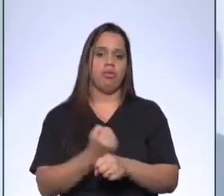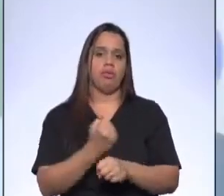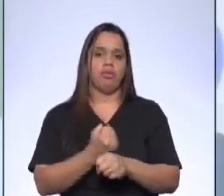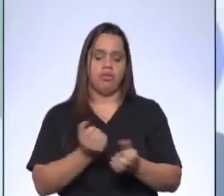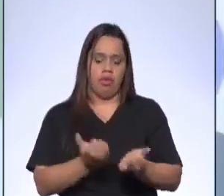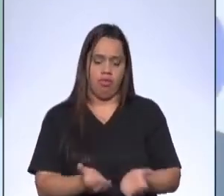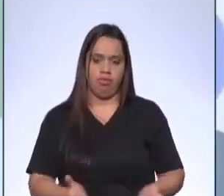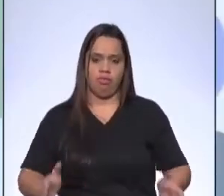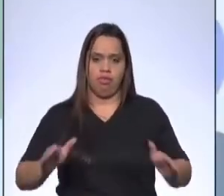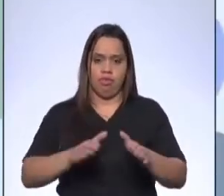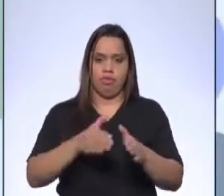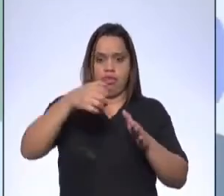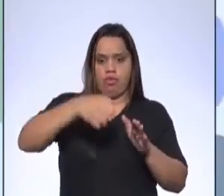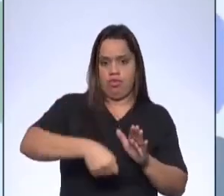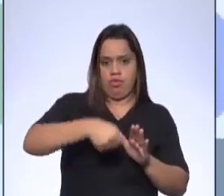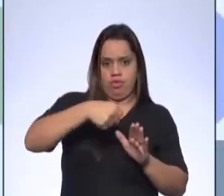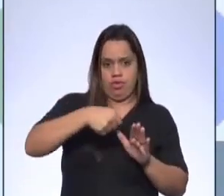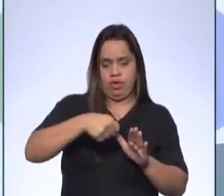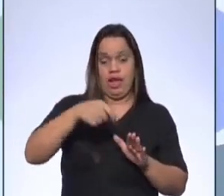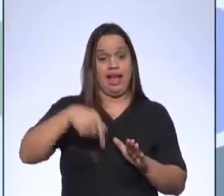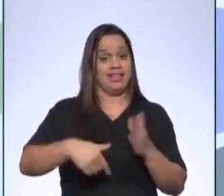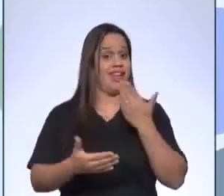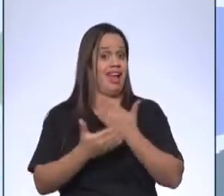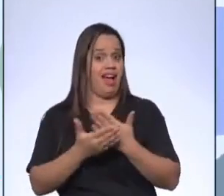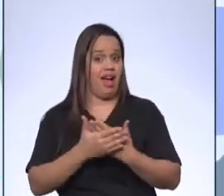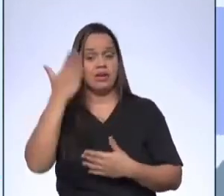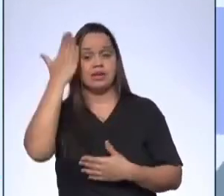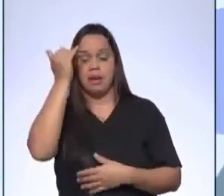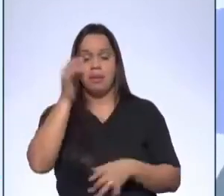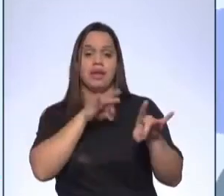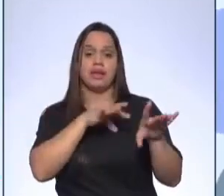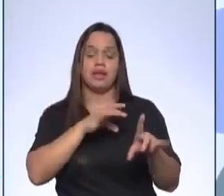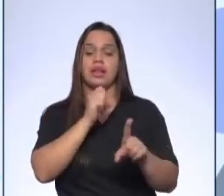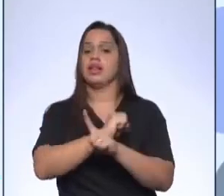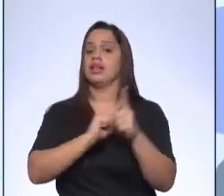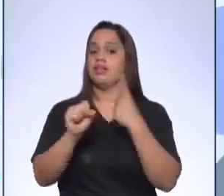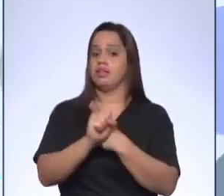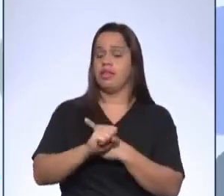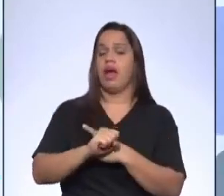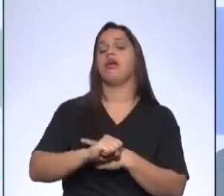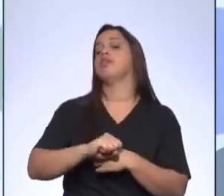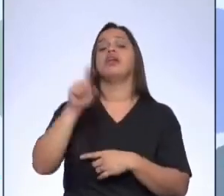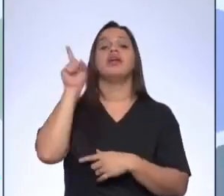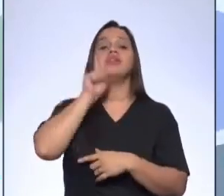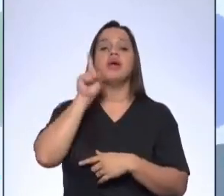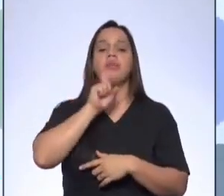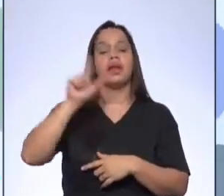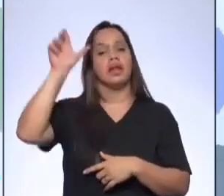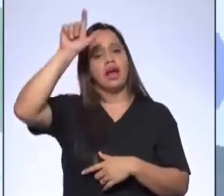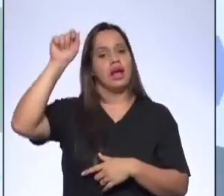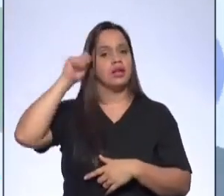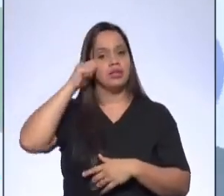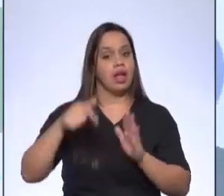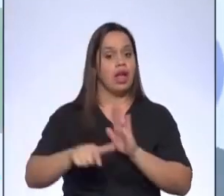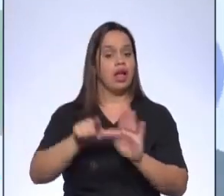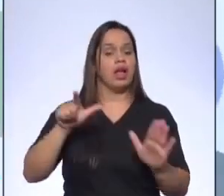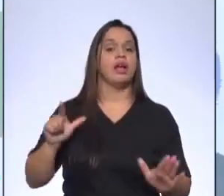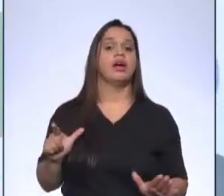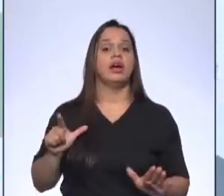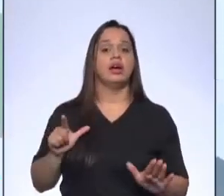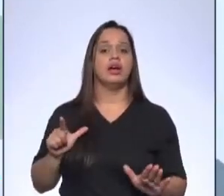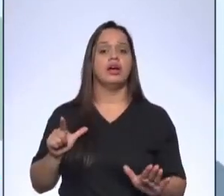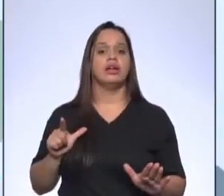ok? Essa aula foi sobre saberes e técnicas das sociedades americanas e africanas antes